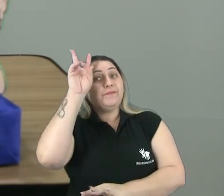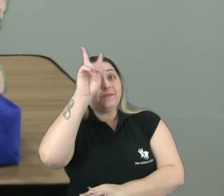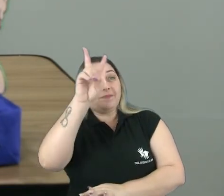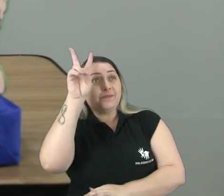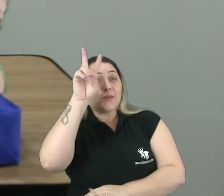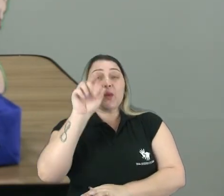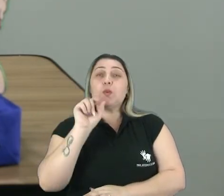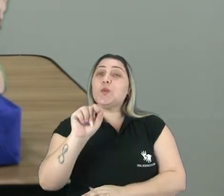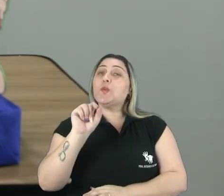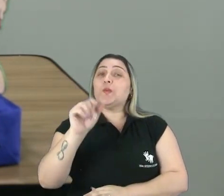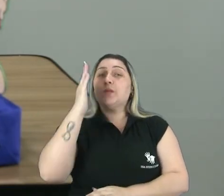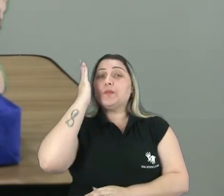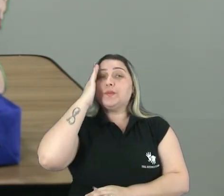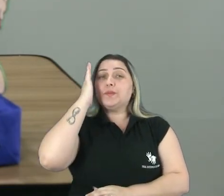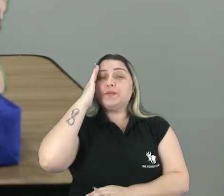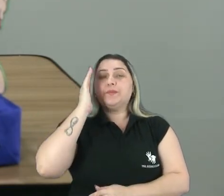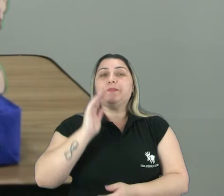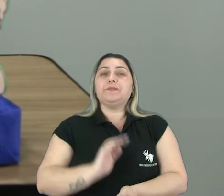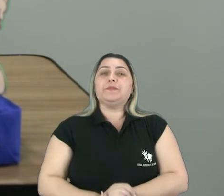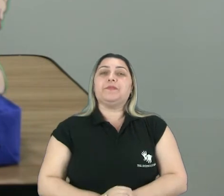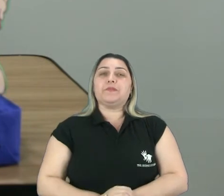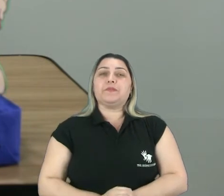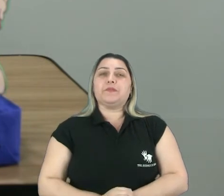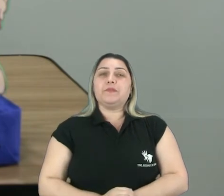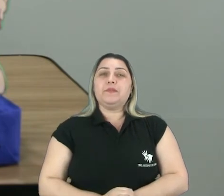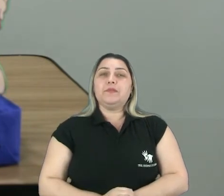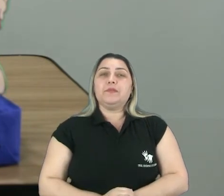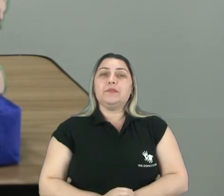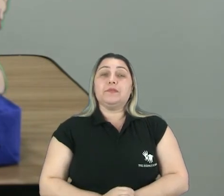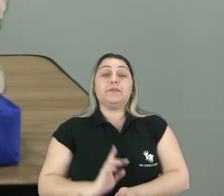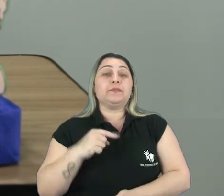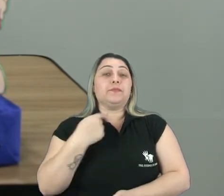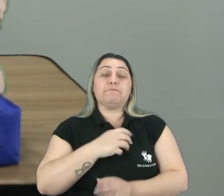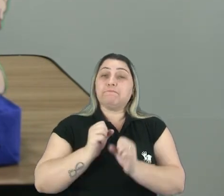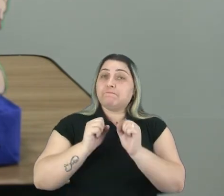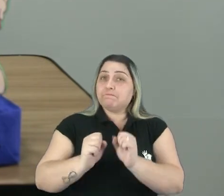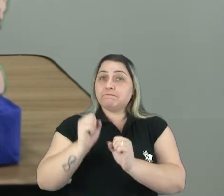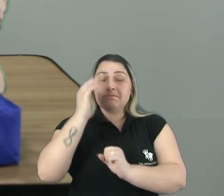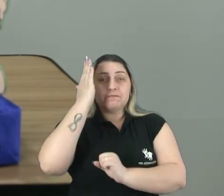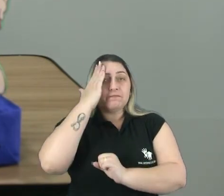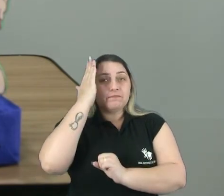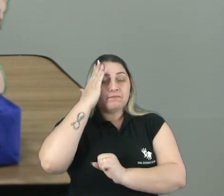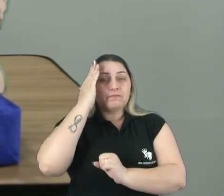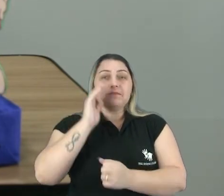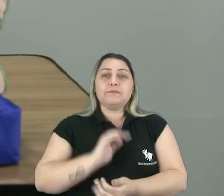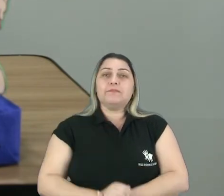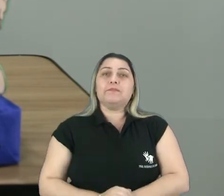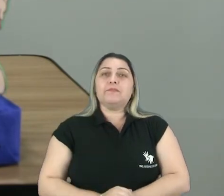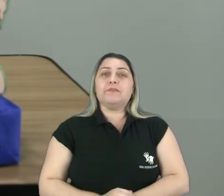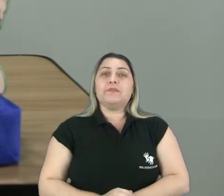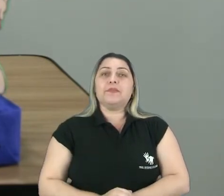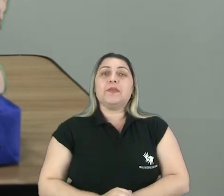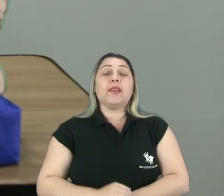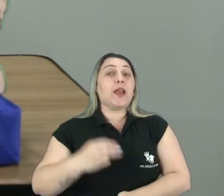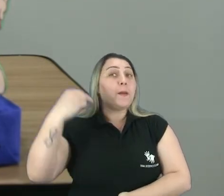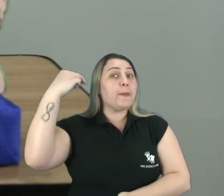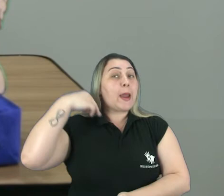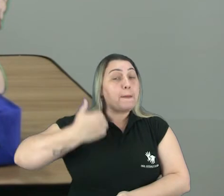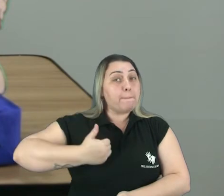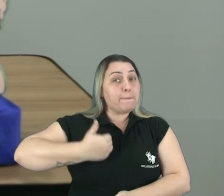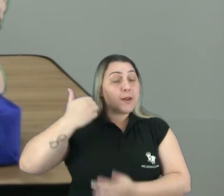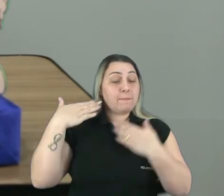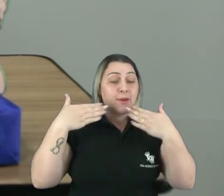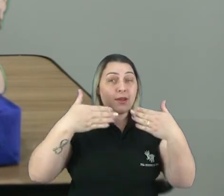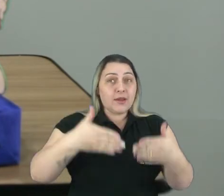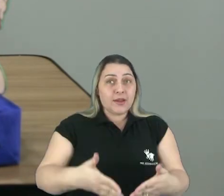Nós podemos compreender que a Magali é a primeira a chegar para almoçar. E como ela tem a fama